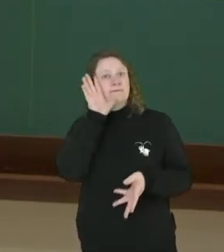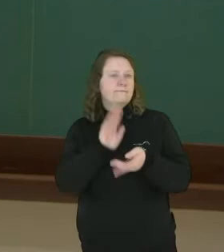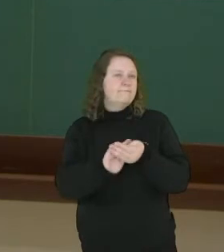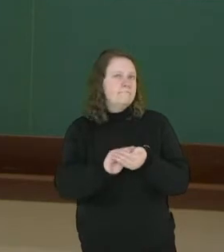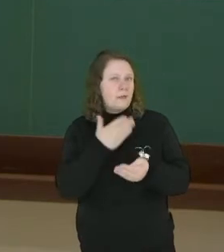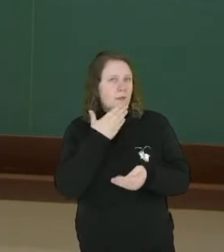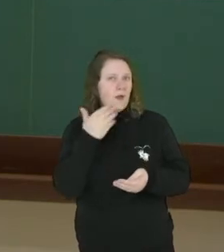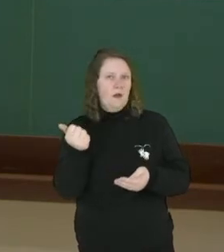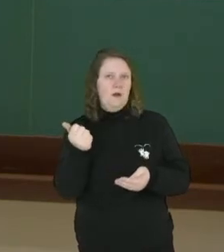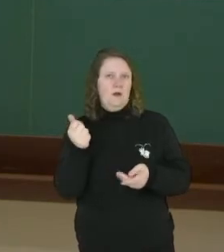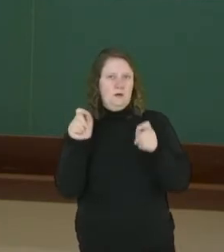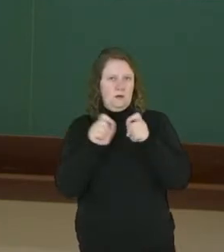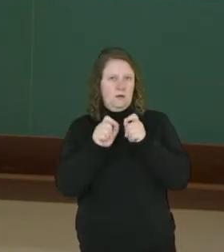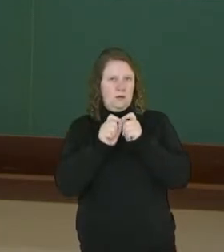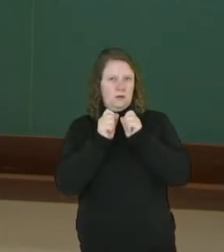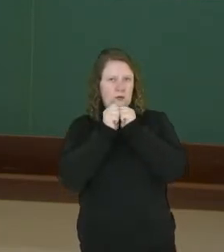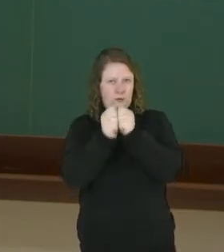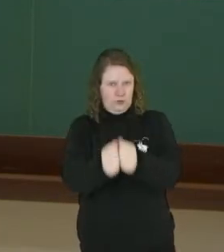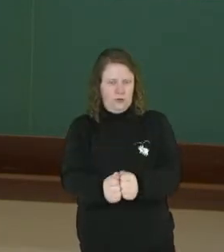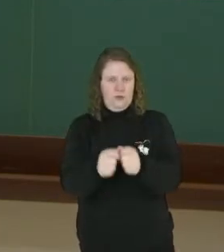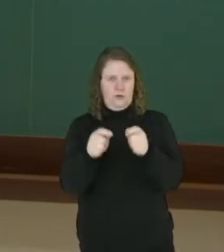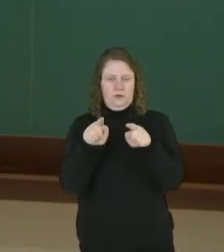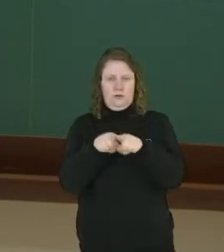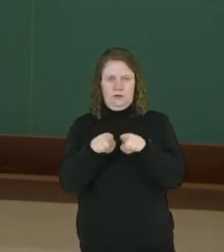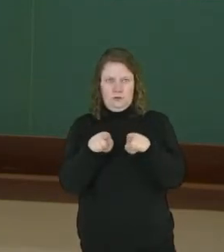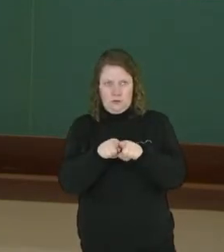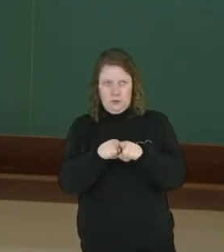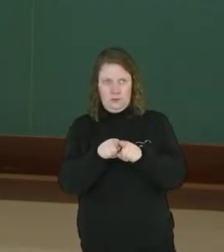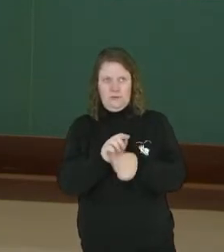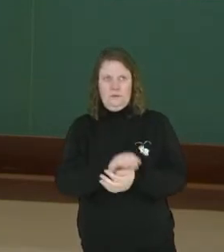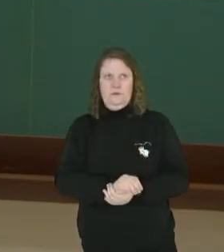fazer com vocês essa atividade também.